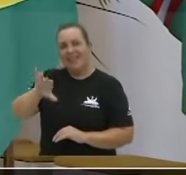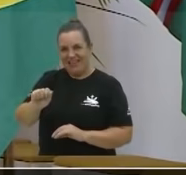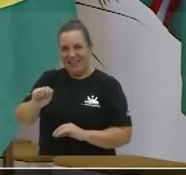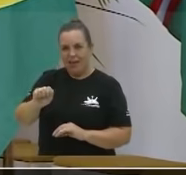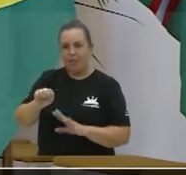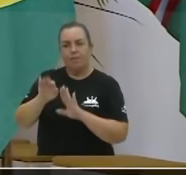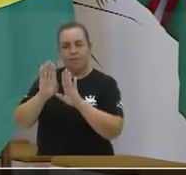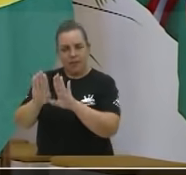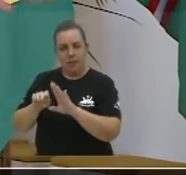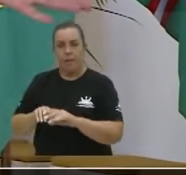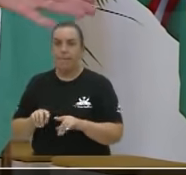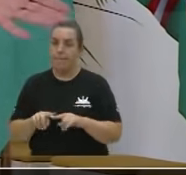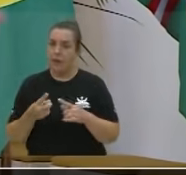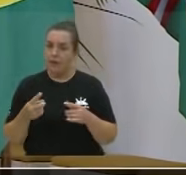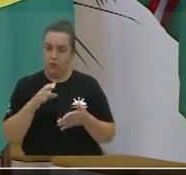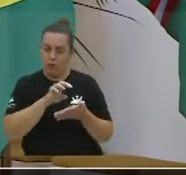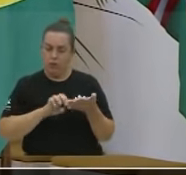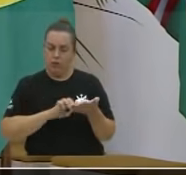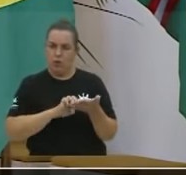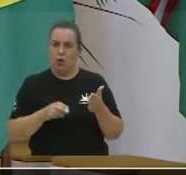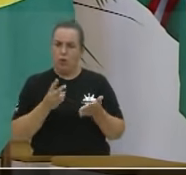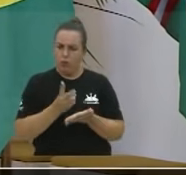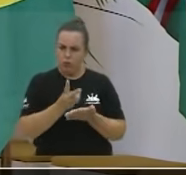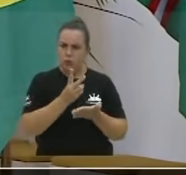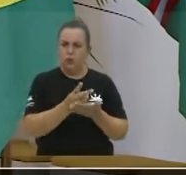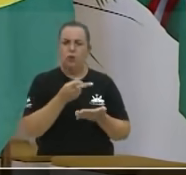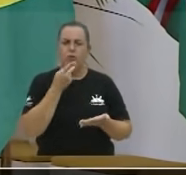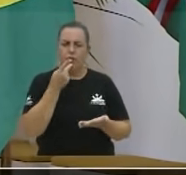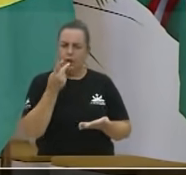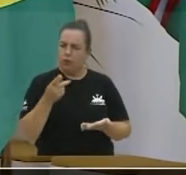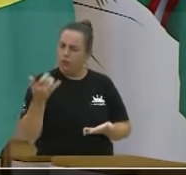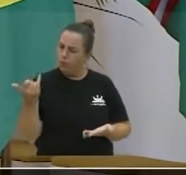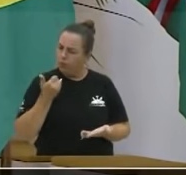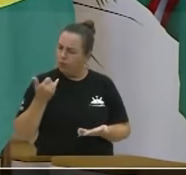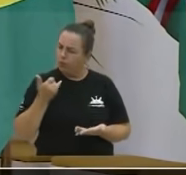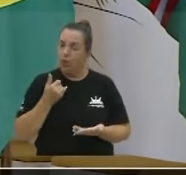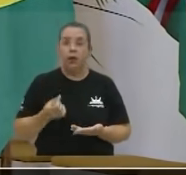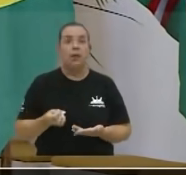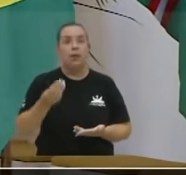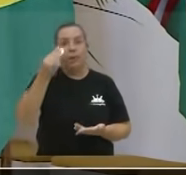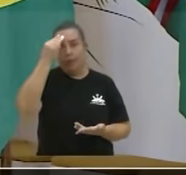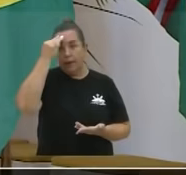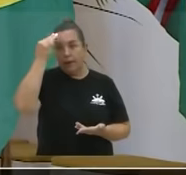Mas tem mais, porque o Evangelho nos diz que